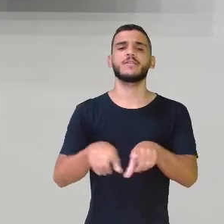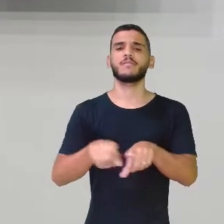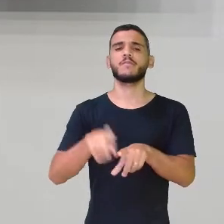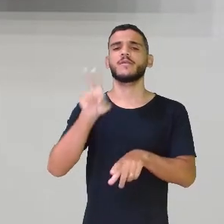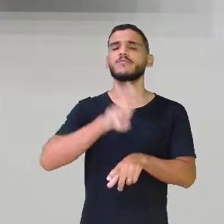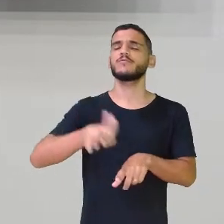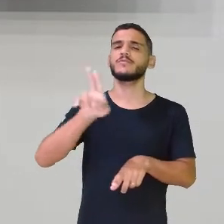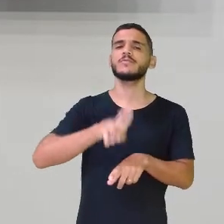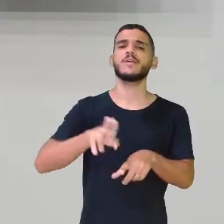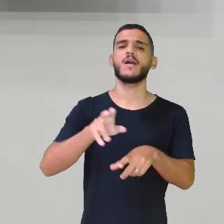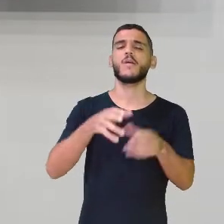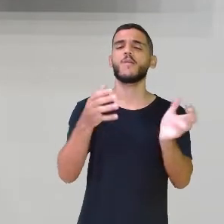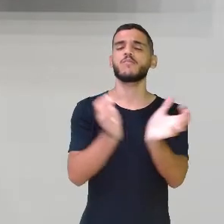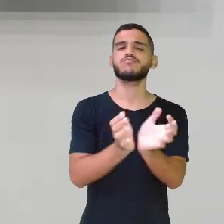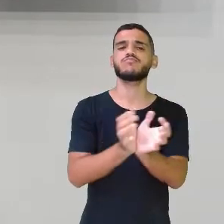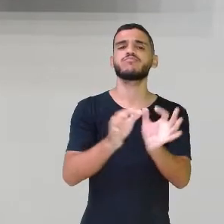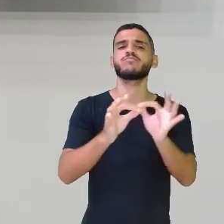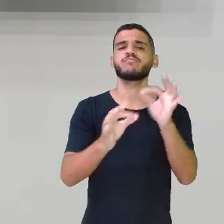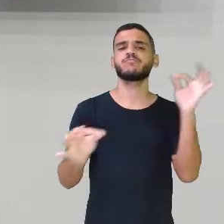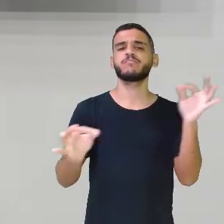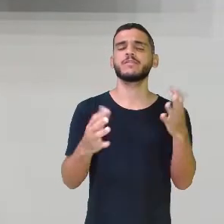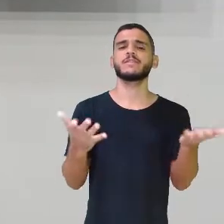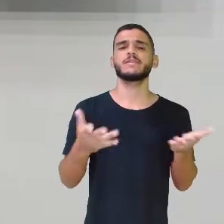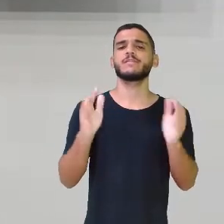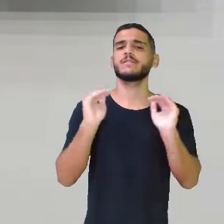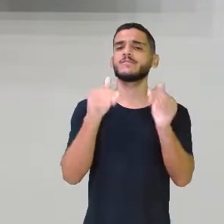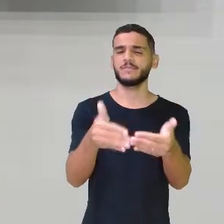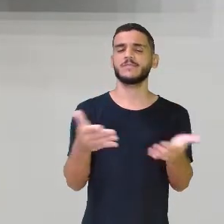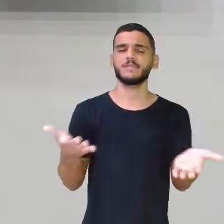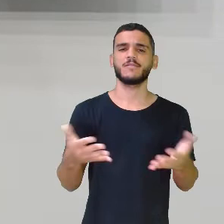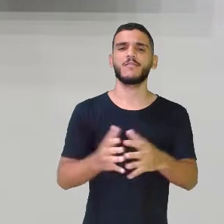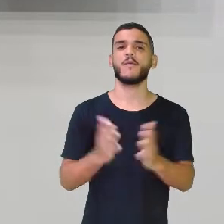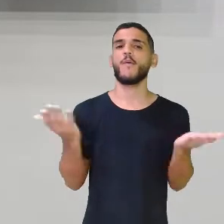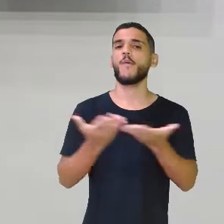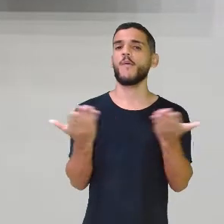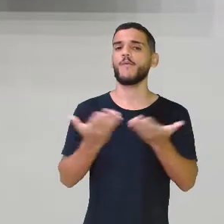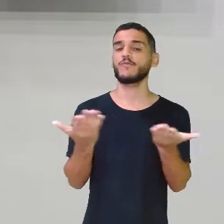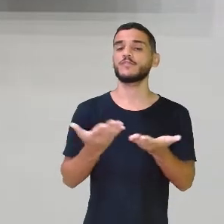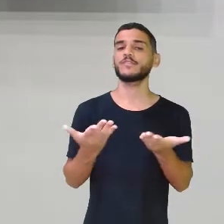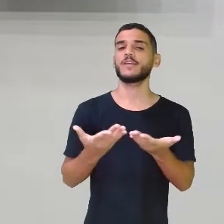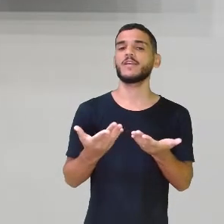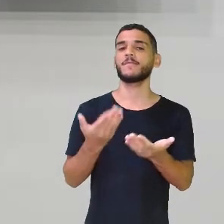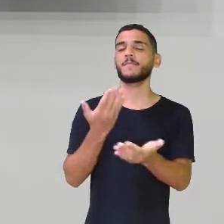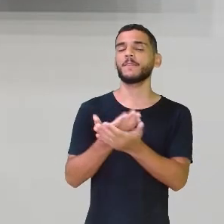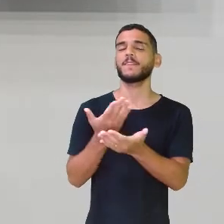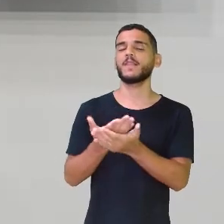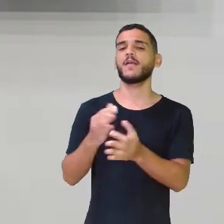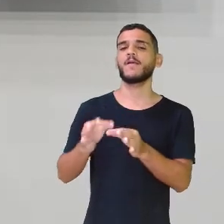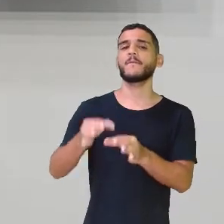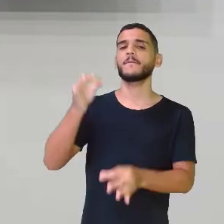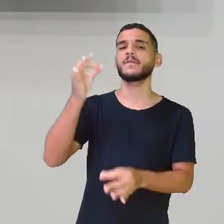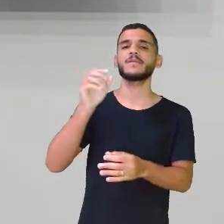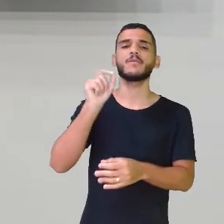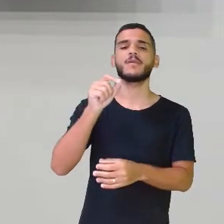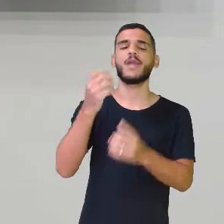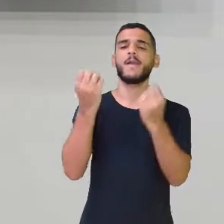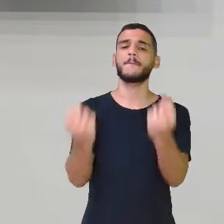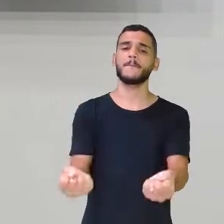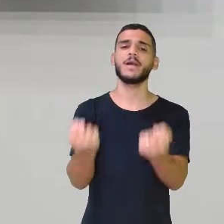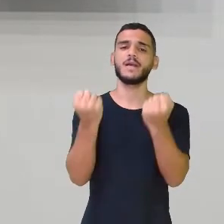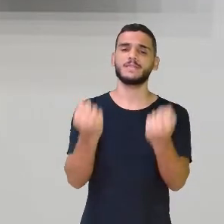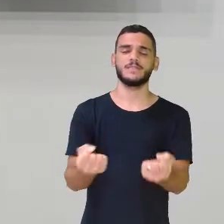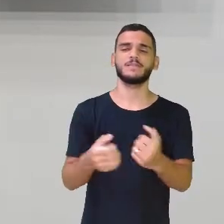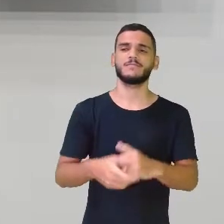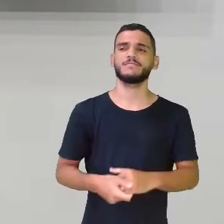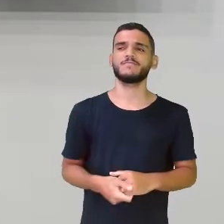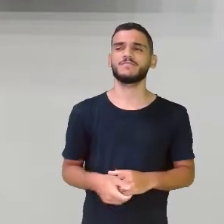a unidade de medida específica. E hoje a gente vai trabalhar sobre medidas de massa. Professora, eu não sei o que